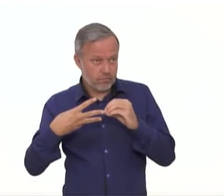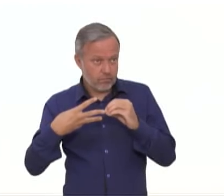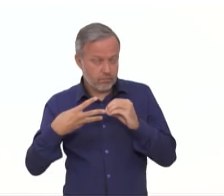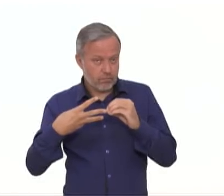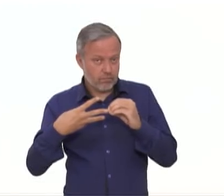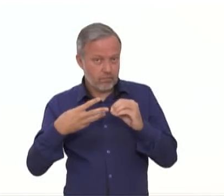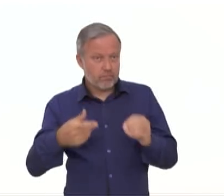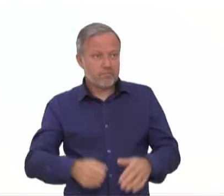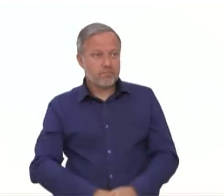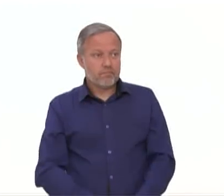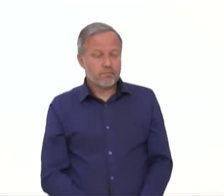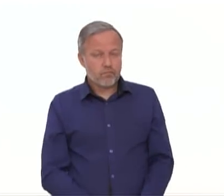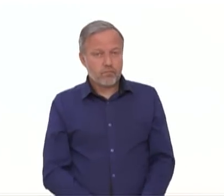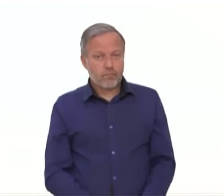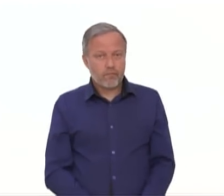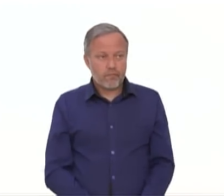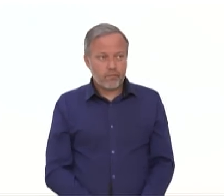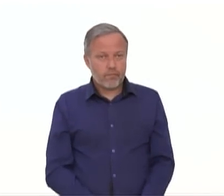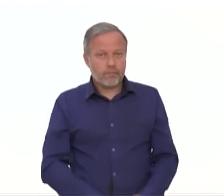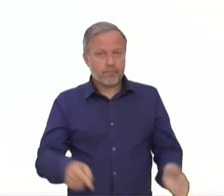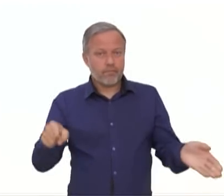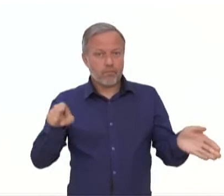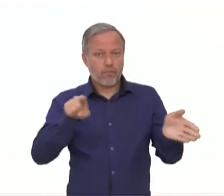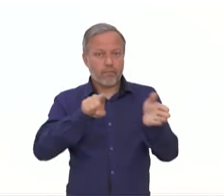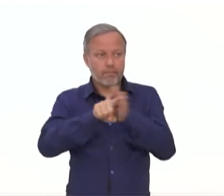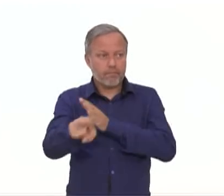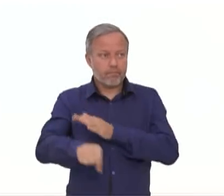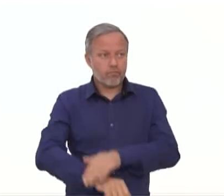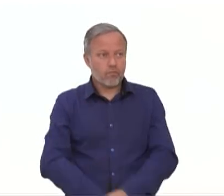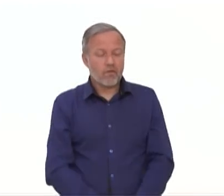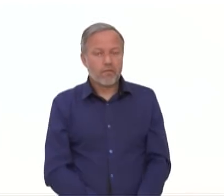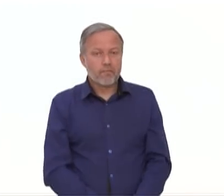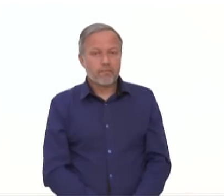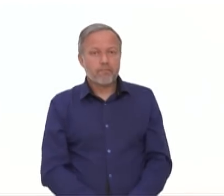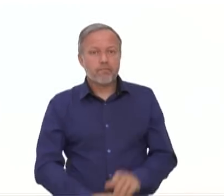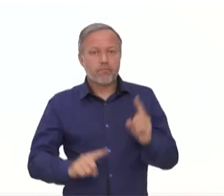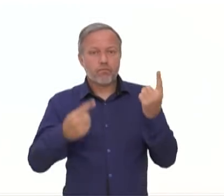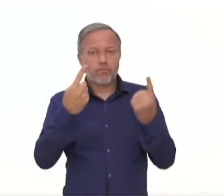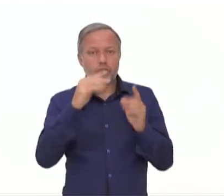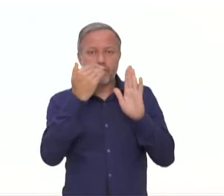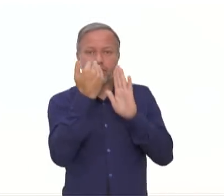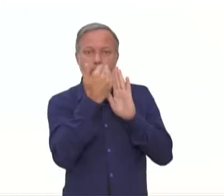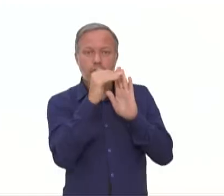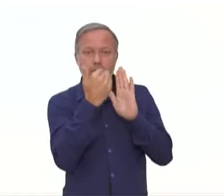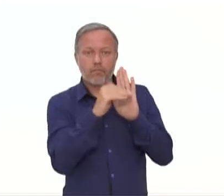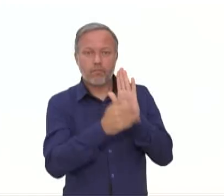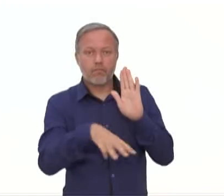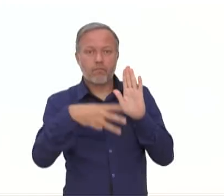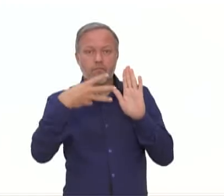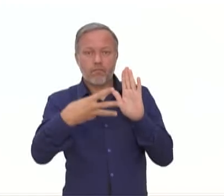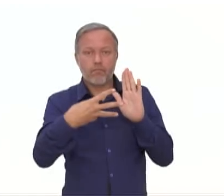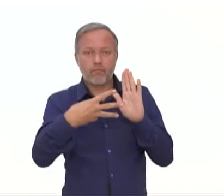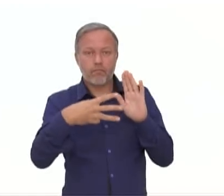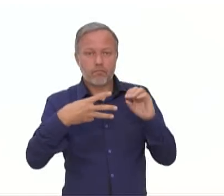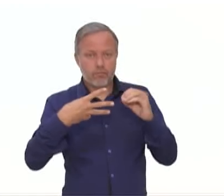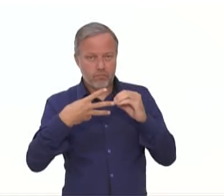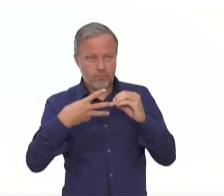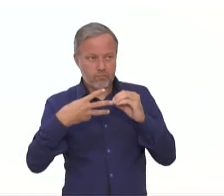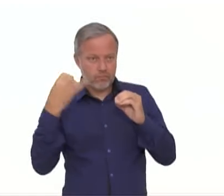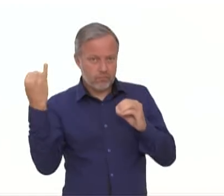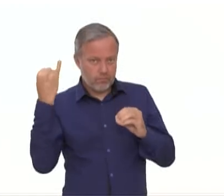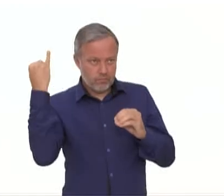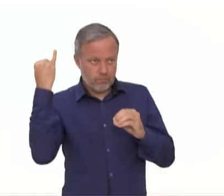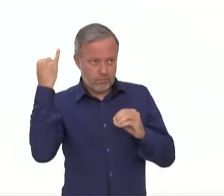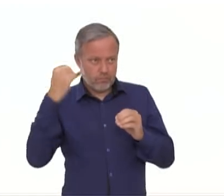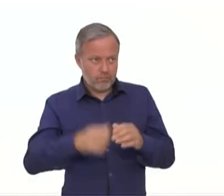para a parte que vocês gostam? Vamos para o quiz? Vamos fazer perguntas? Quais são os três principais componentes de uma célula? Você viu isso agora